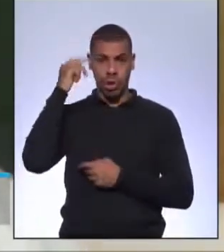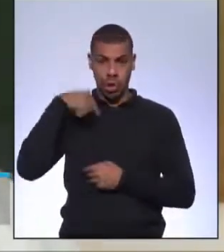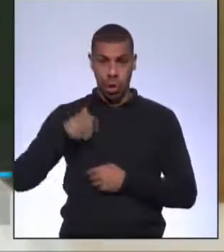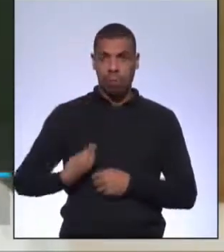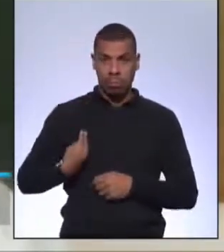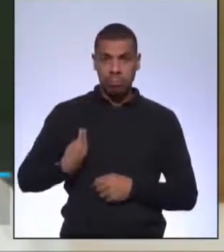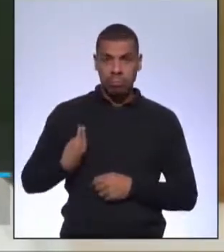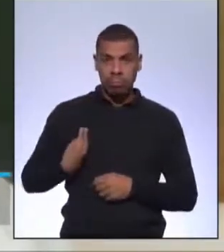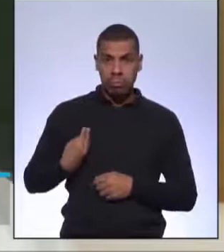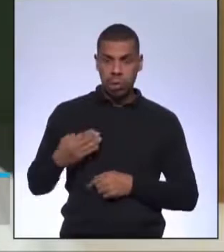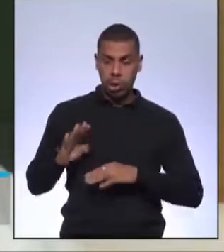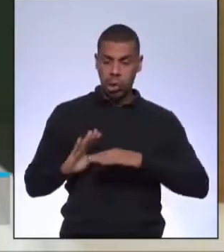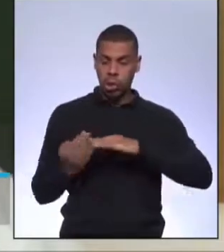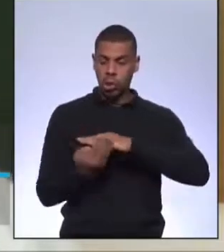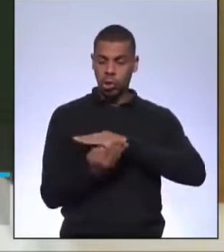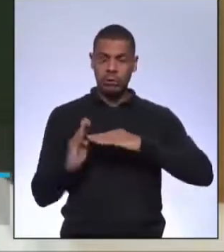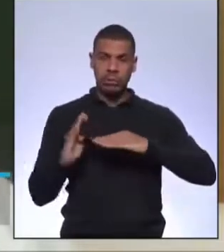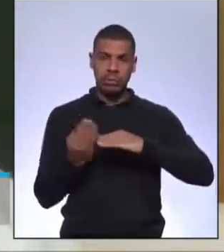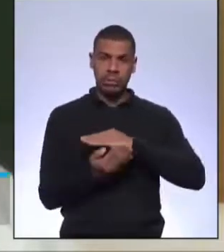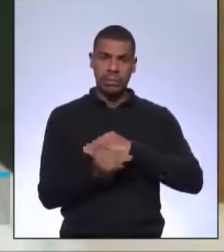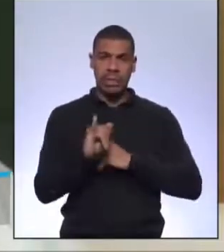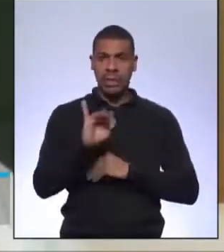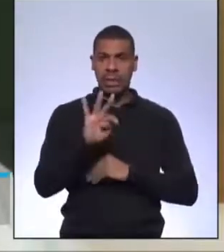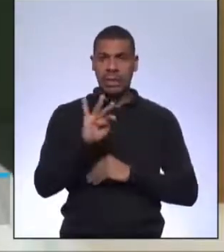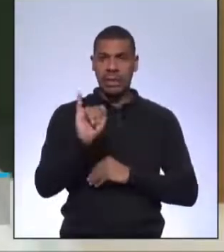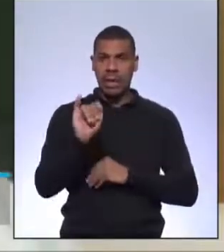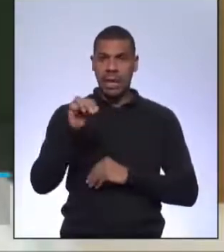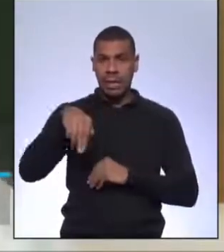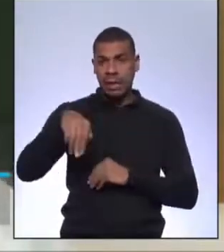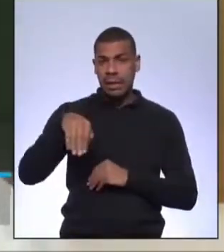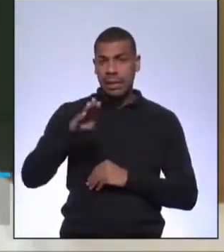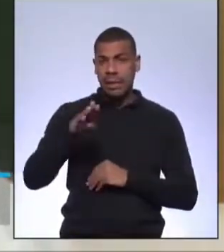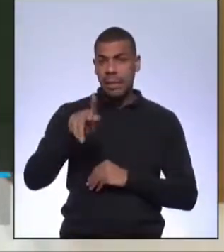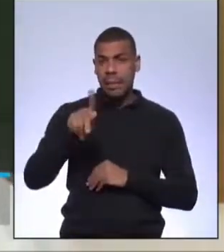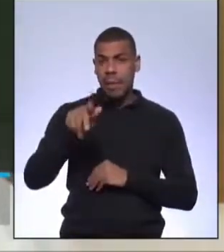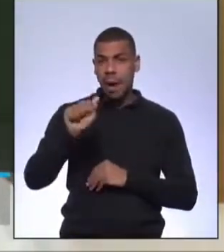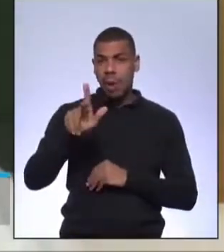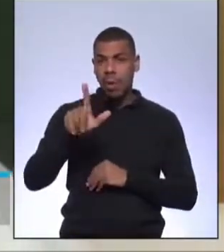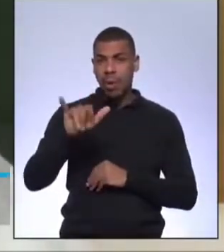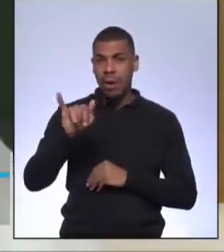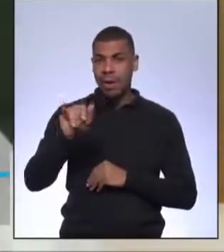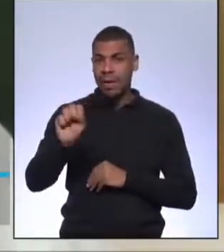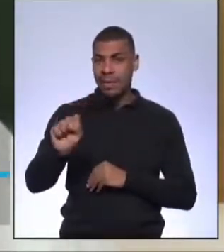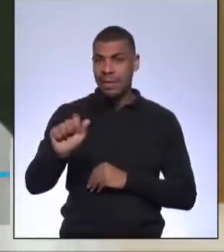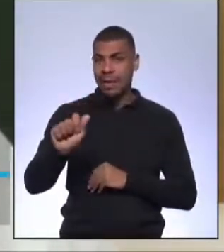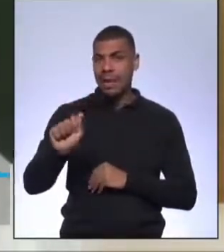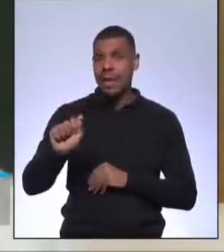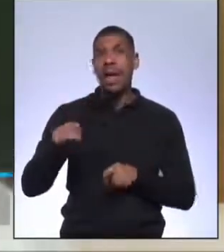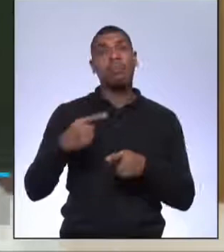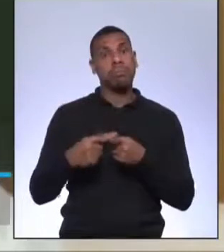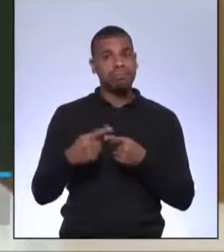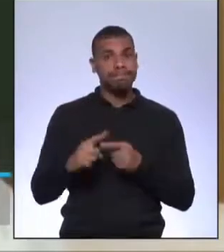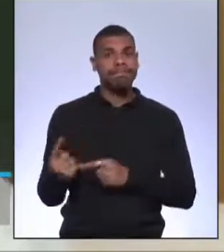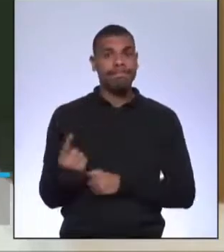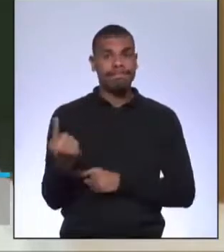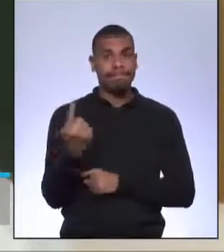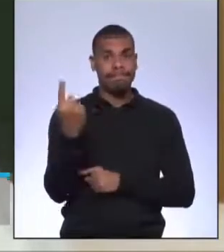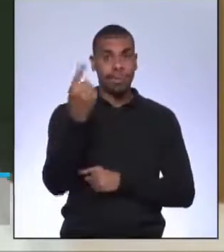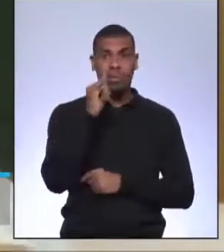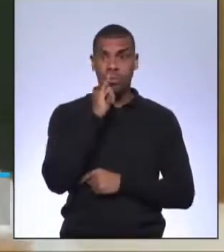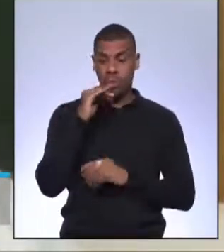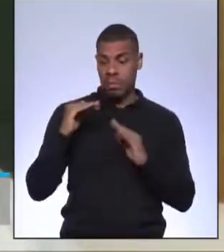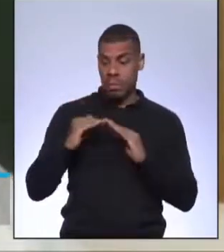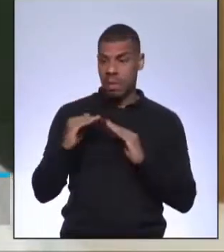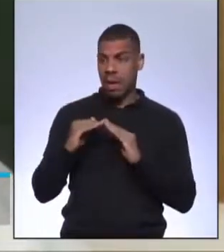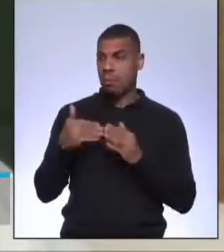Paulo, num bairro chamado Itaim Paulista, que é bem periférico, e a gente encontra araucária aqui, porque aqui é bem alto. Tá? Aqui da minha casa,